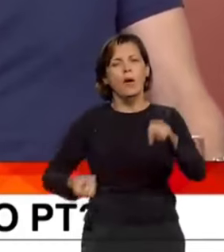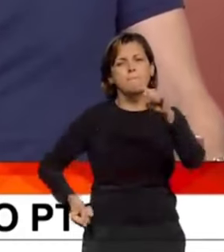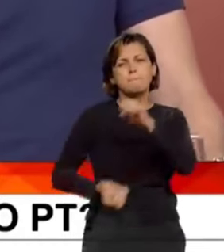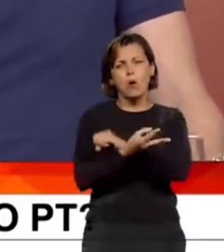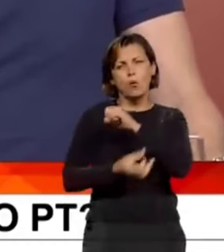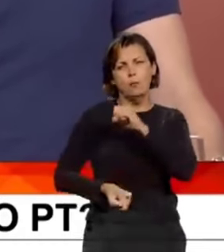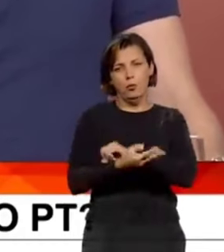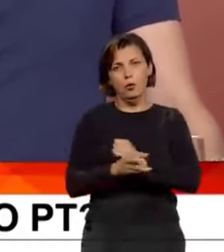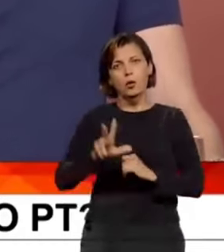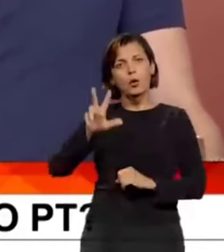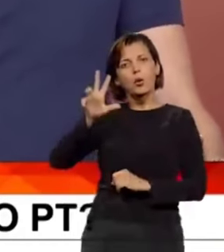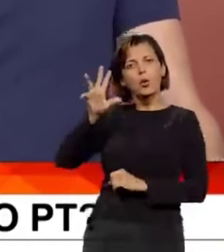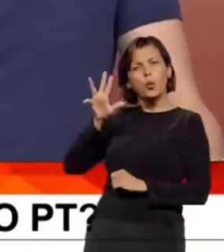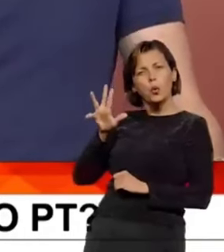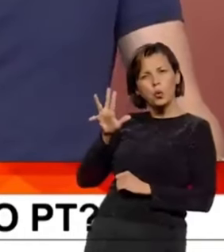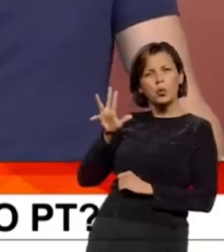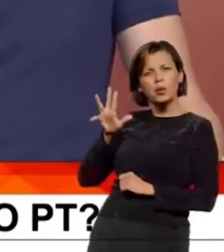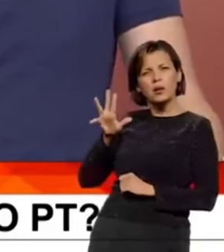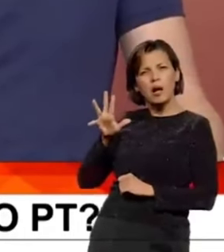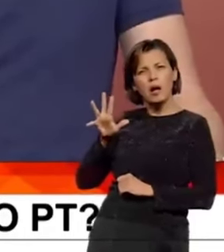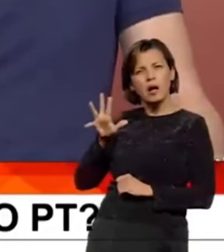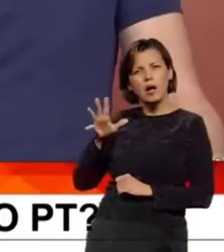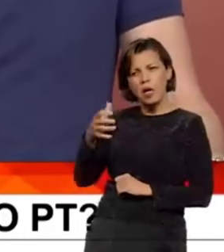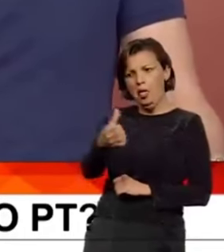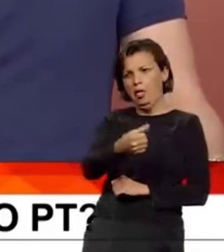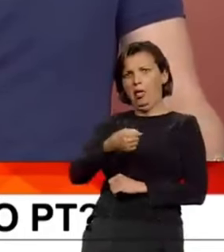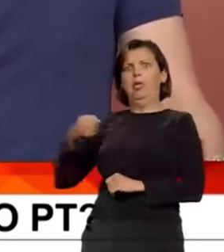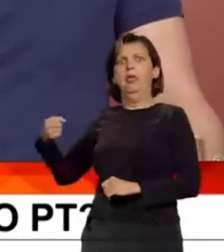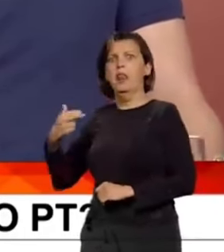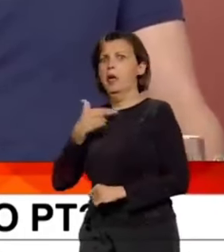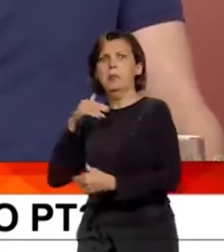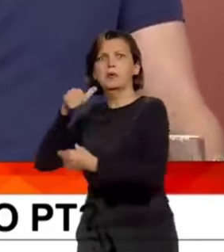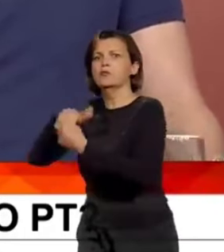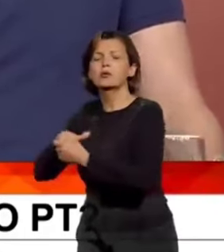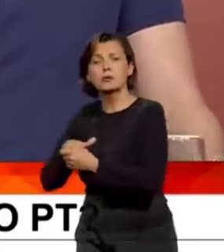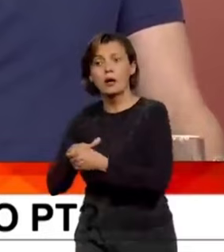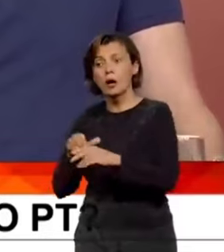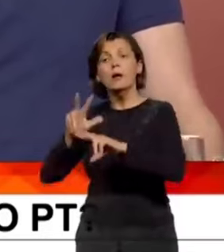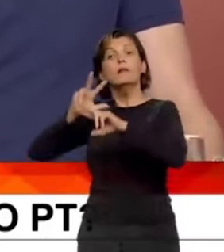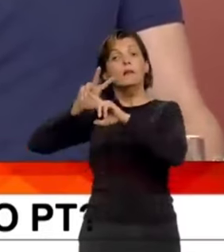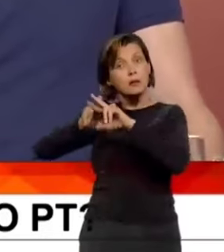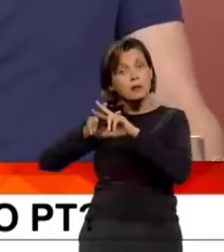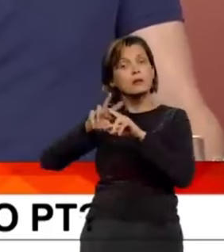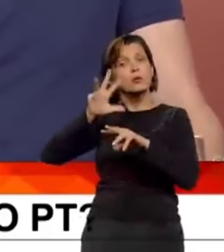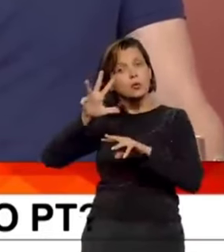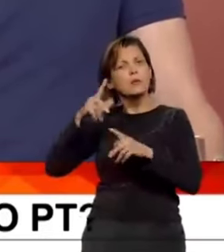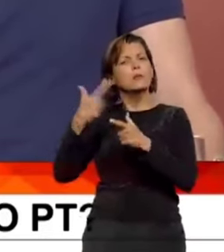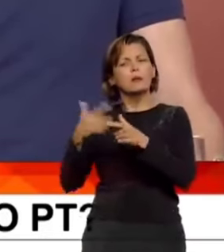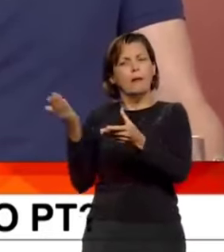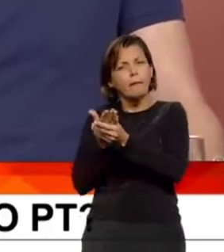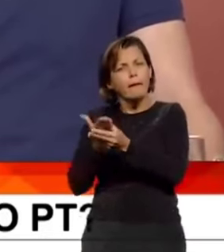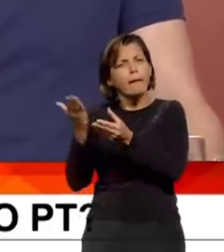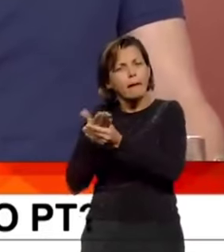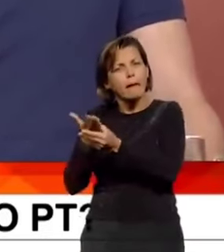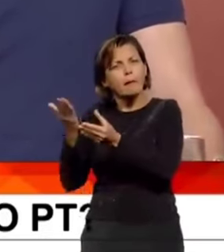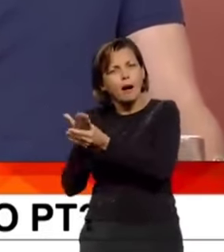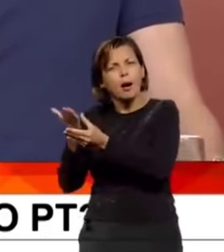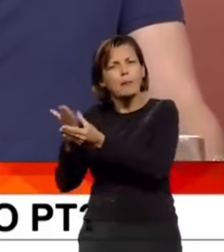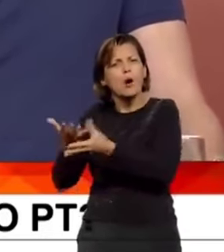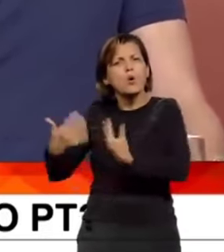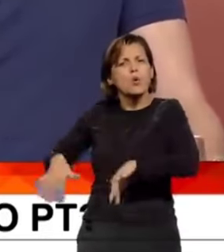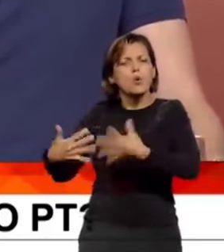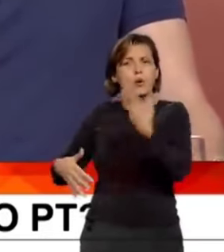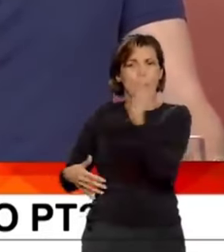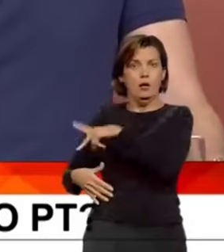história e o Lula não foi tirada de um processo eleitoral Lula foi para cadeia pelo tanto de Condenação que ele teve